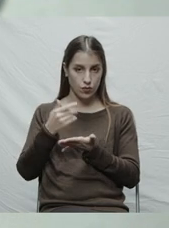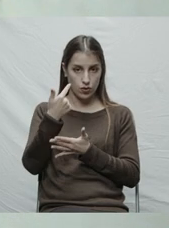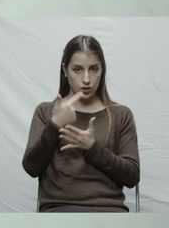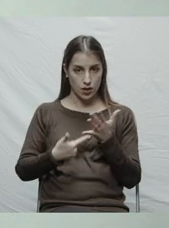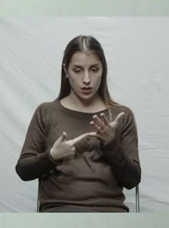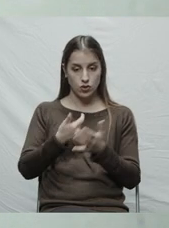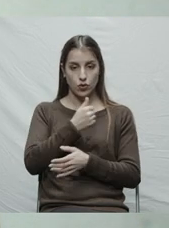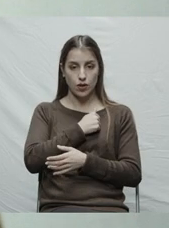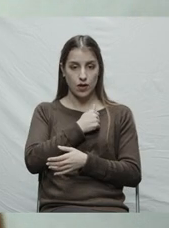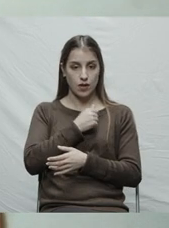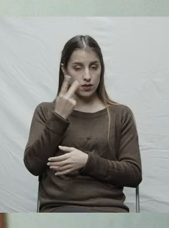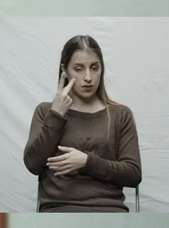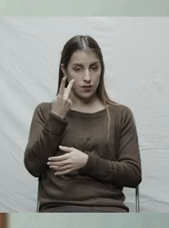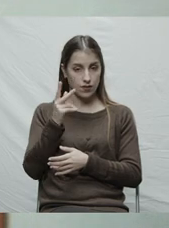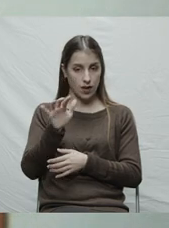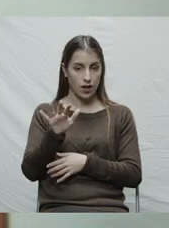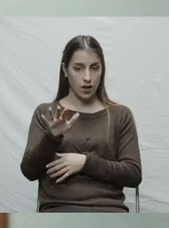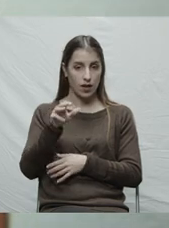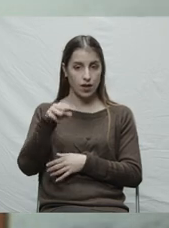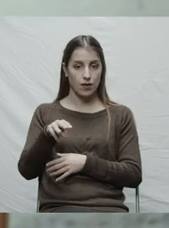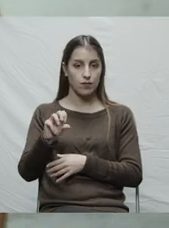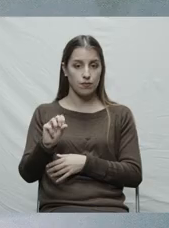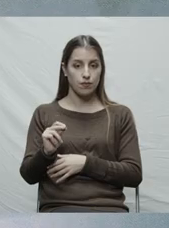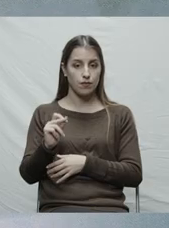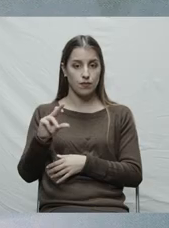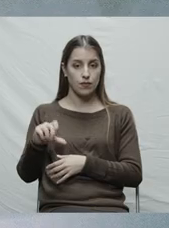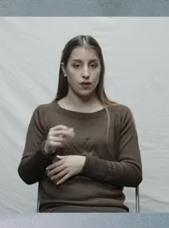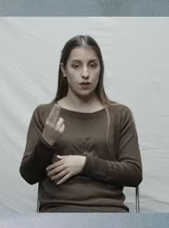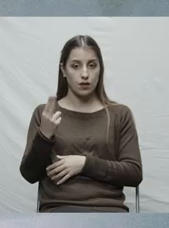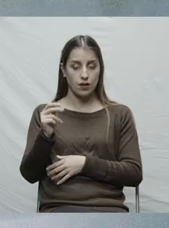Casa Viva durante muito tempo, no Sempre em Marquês, locais na anarquistas, Contagiarte.